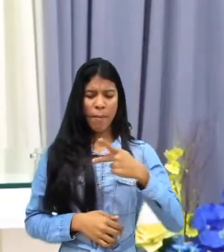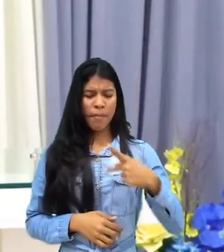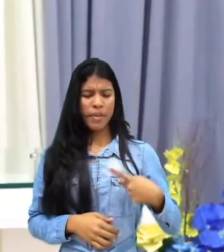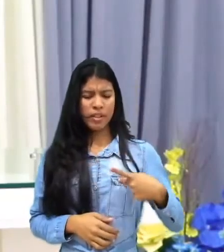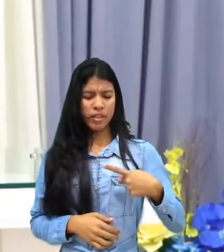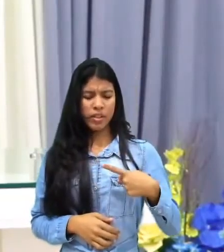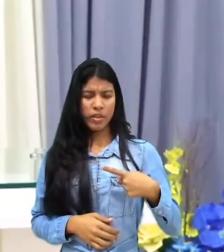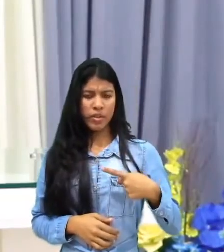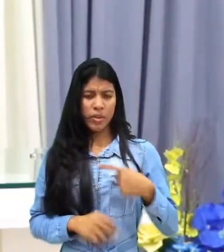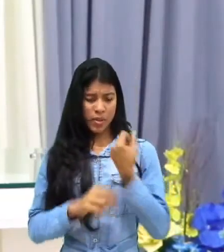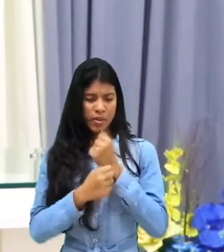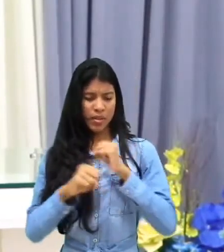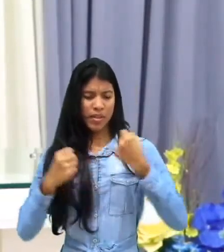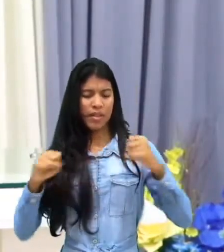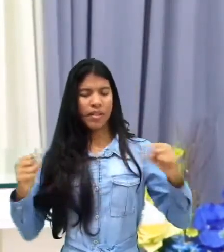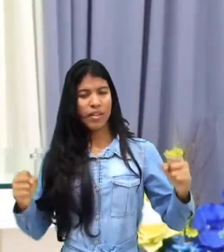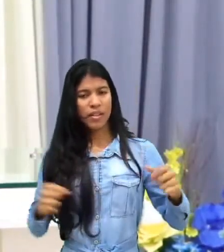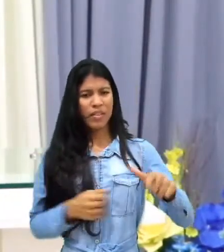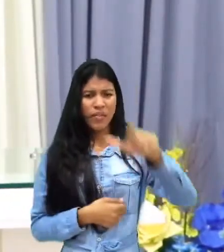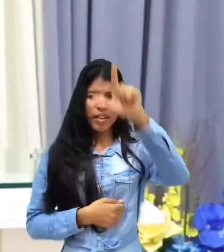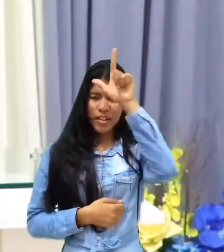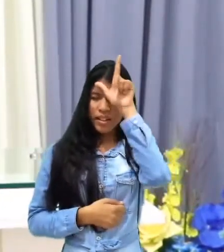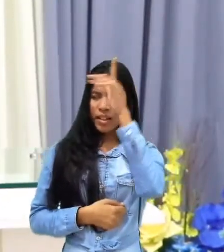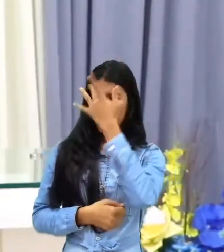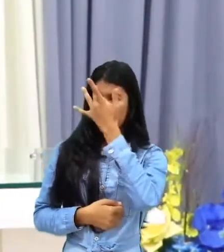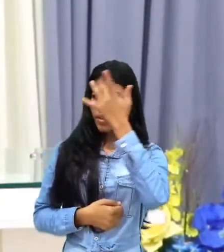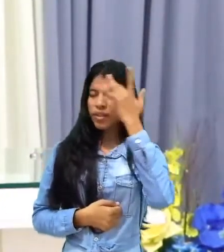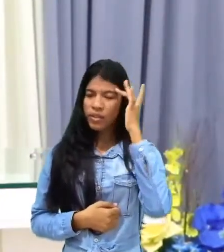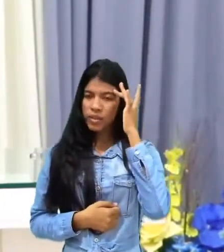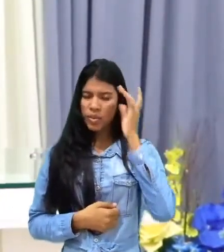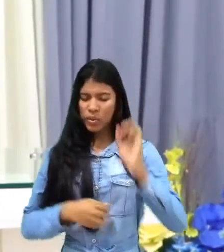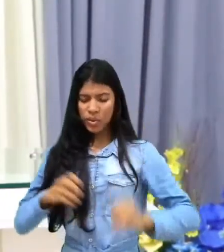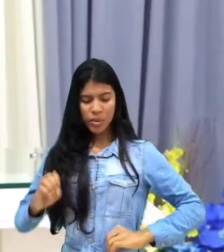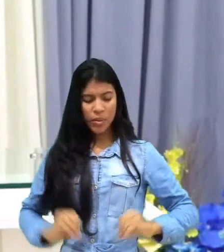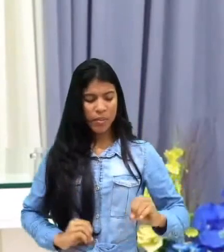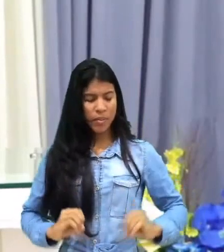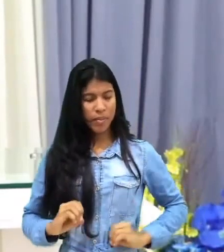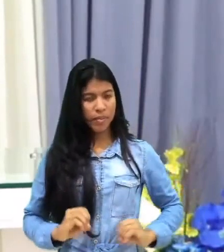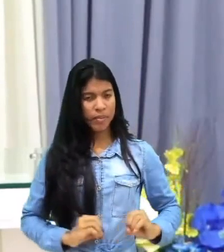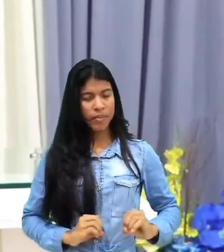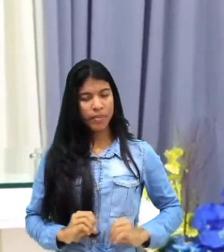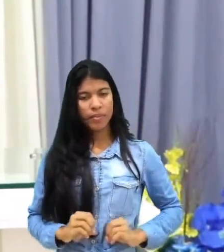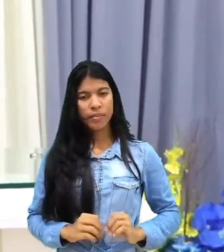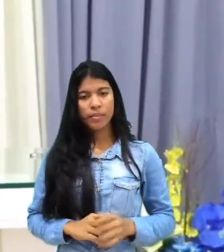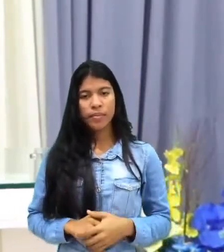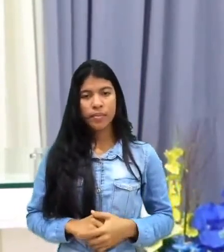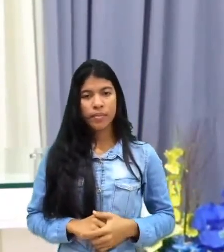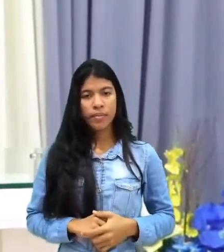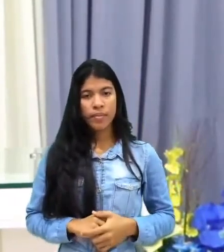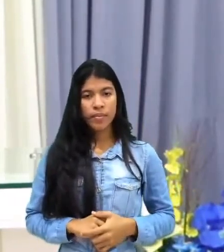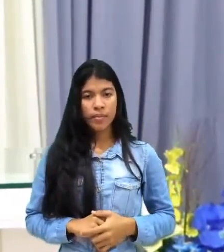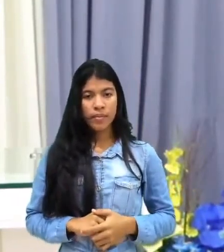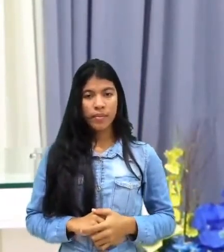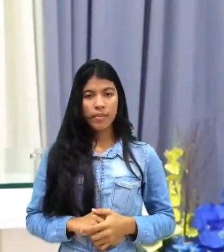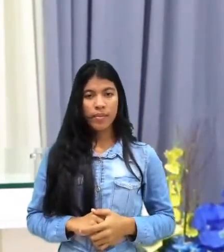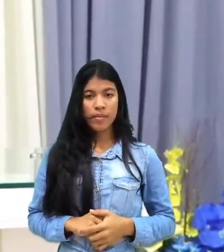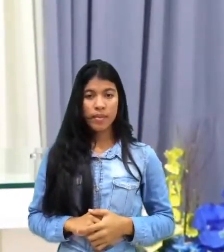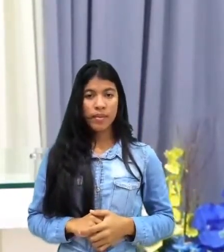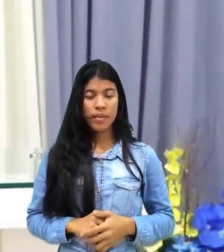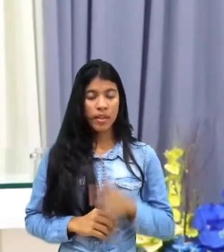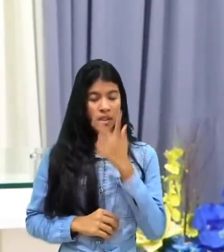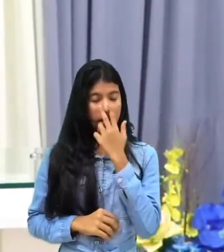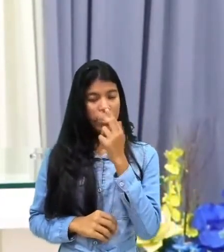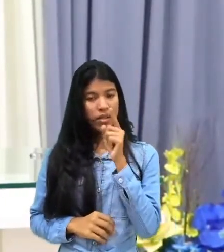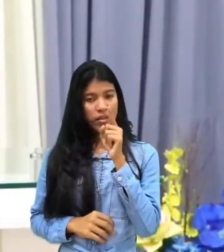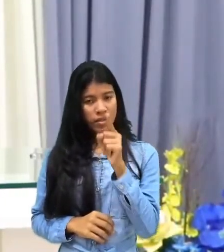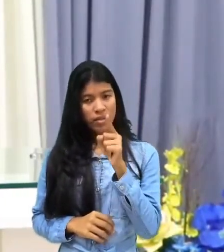aí muitas pessoas, muitos obreiros, e será um homem de grandes feitos. Talvez você pareça assim,